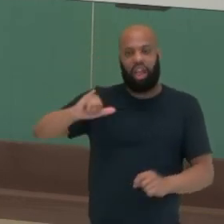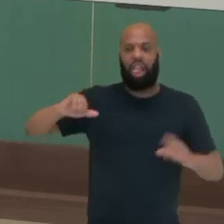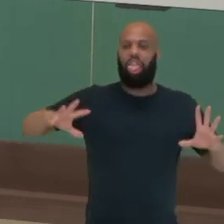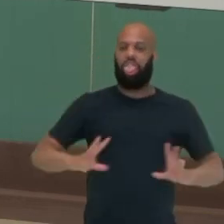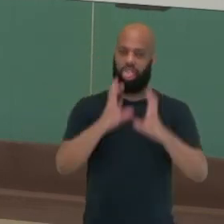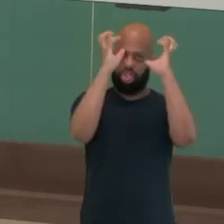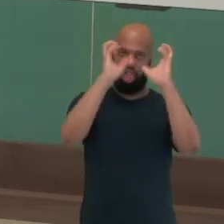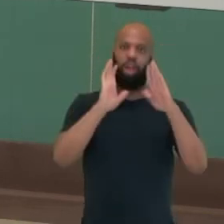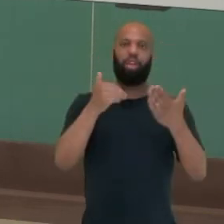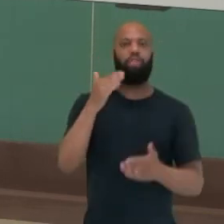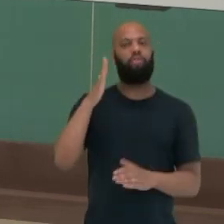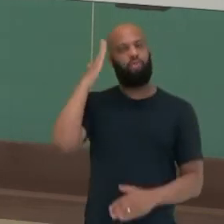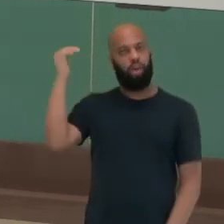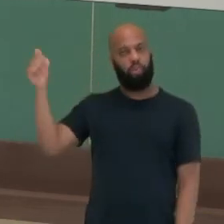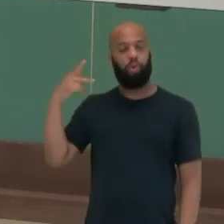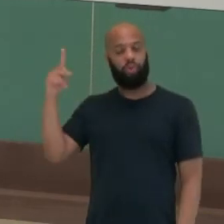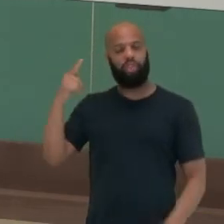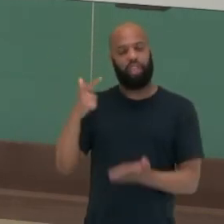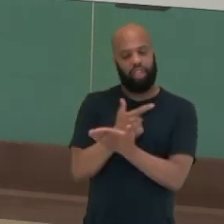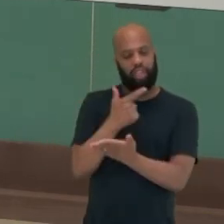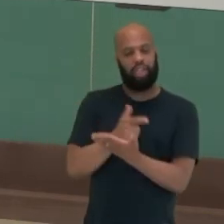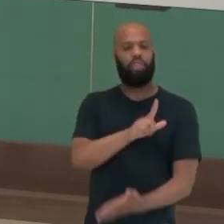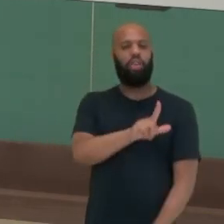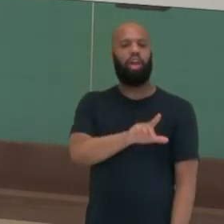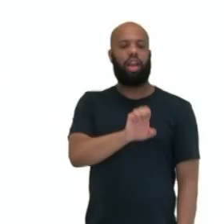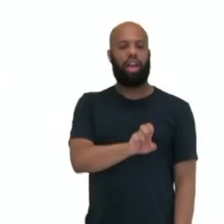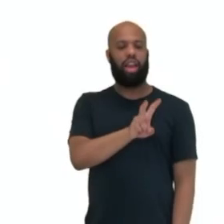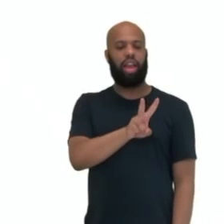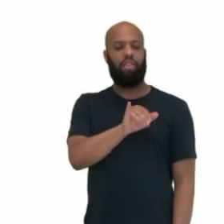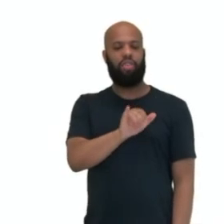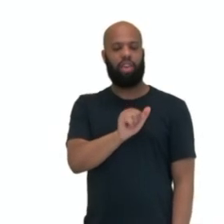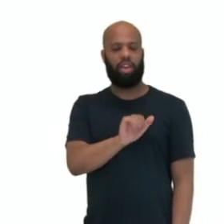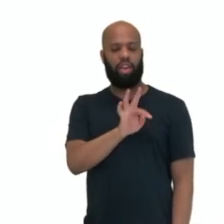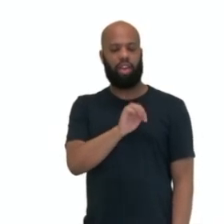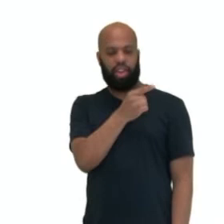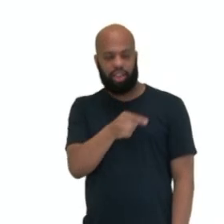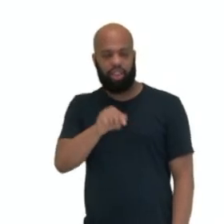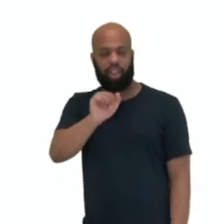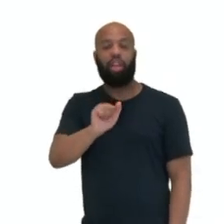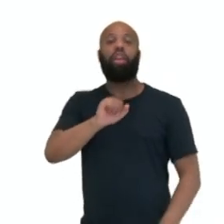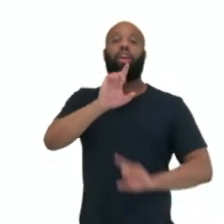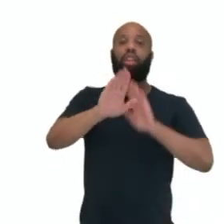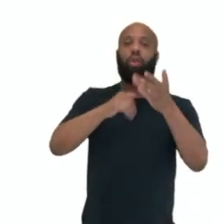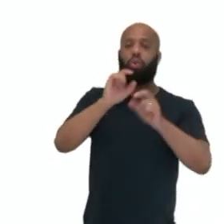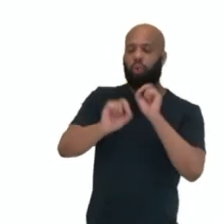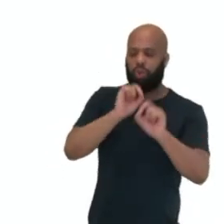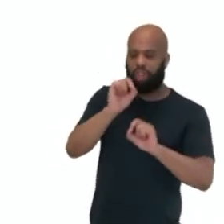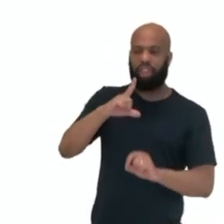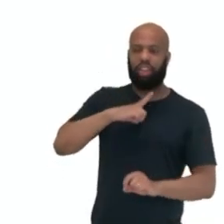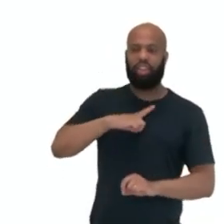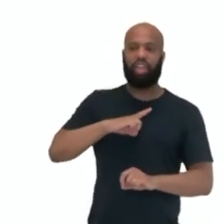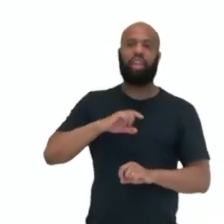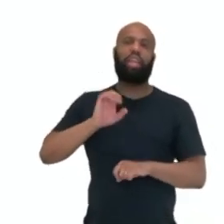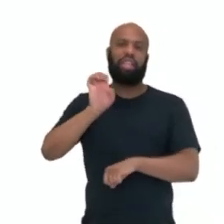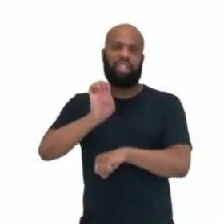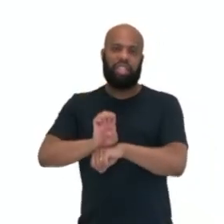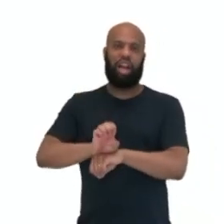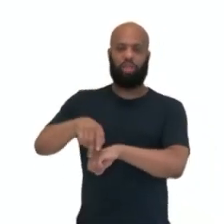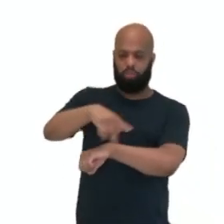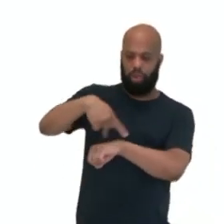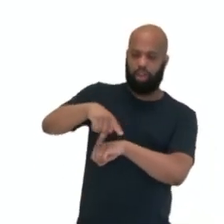obra mais conhecida, Leviatã, Hobbes afirma que o Estado é criado a partir de uma convenção entre os homens,